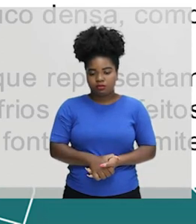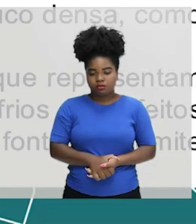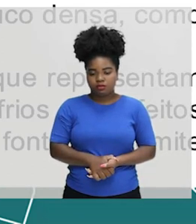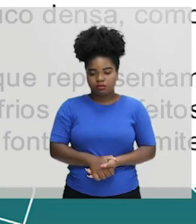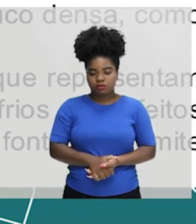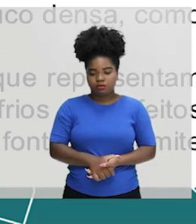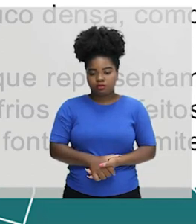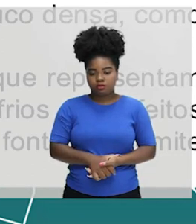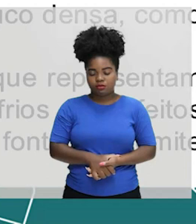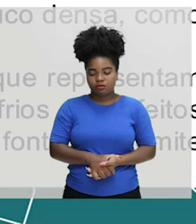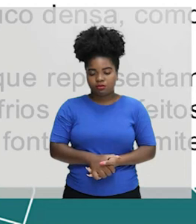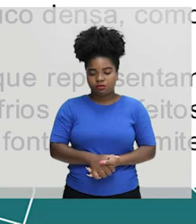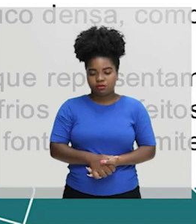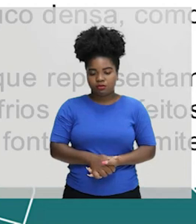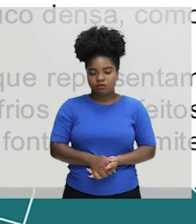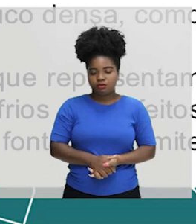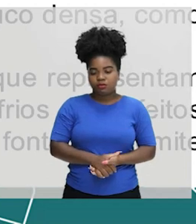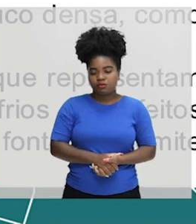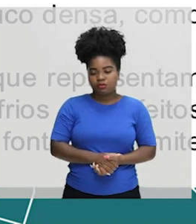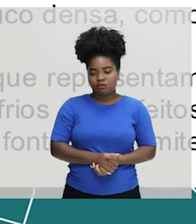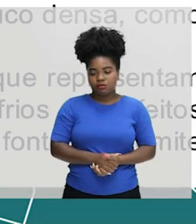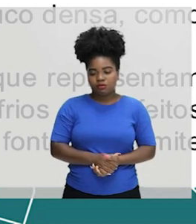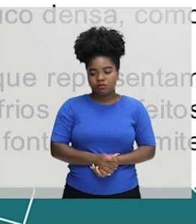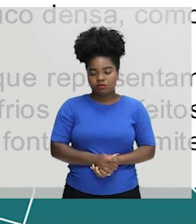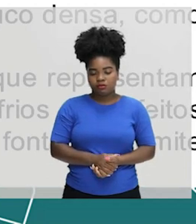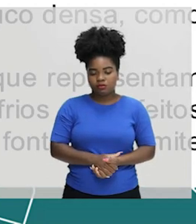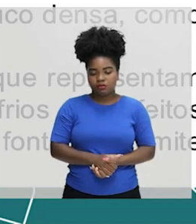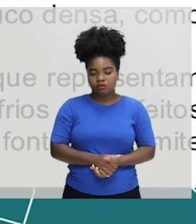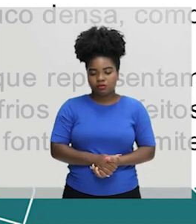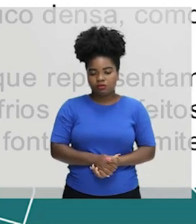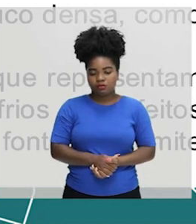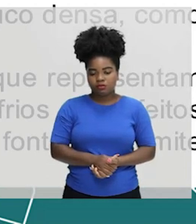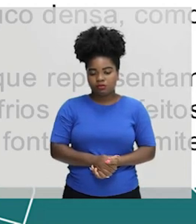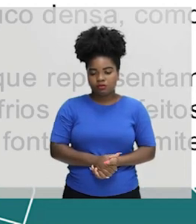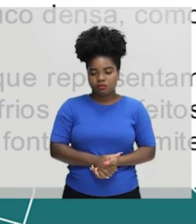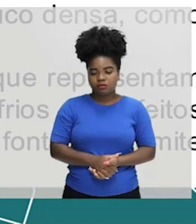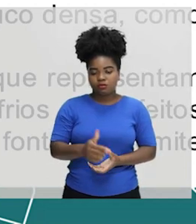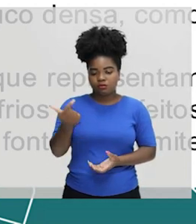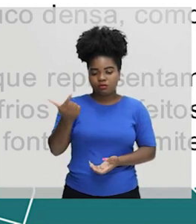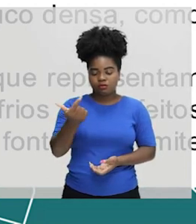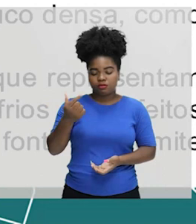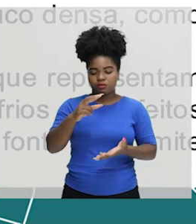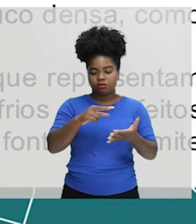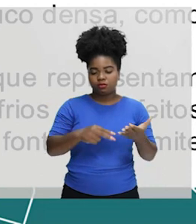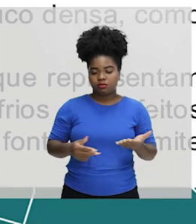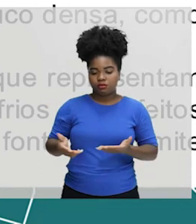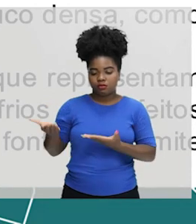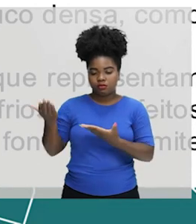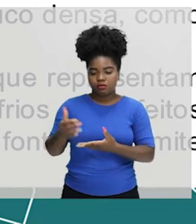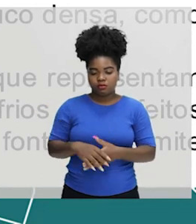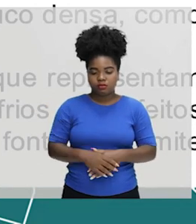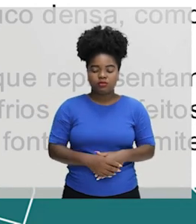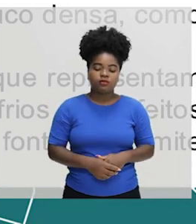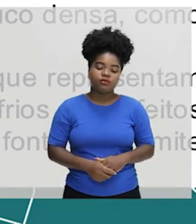então esses corpos desses quentes são sólidos líquidos e GES altamente comprimidos dois são